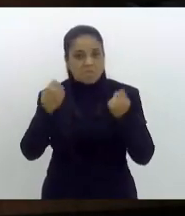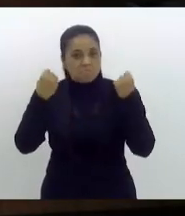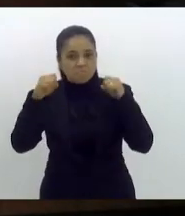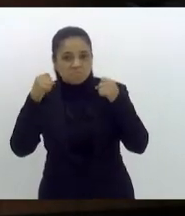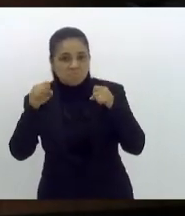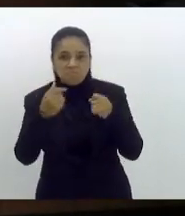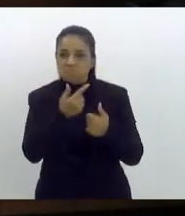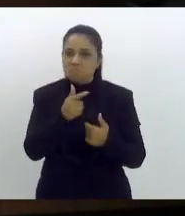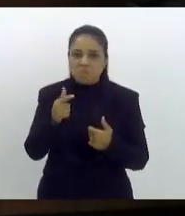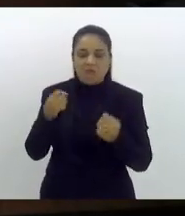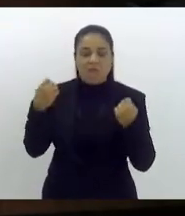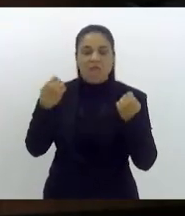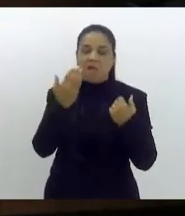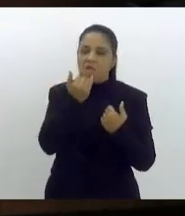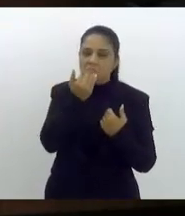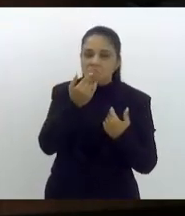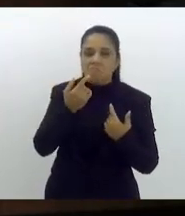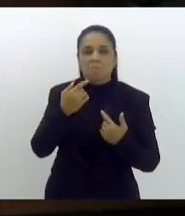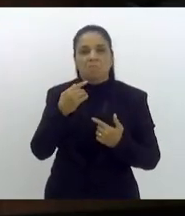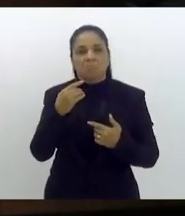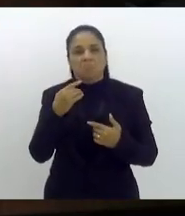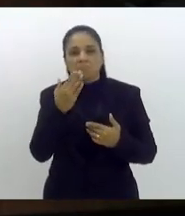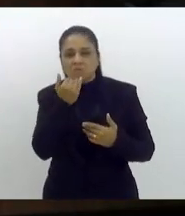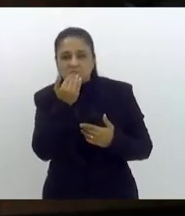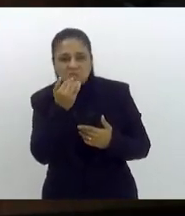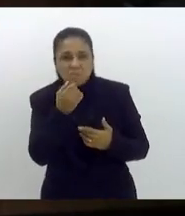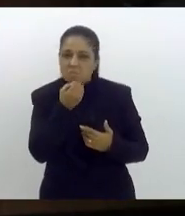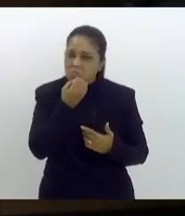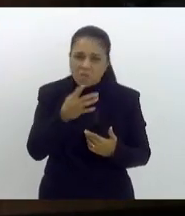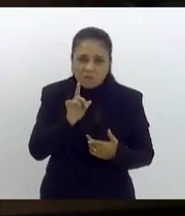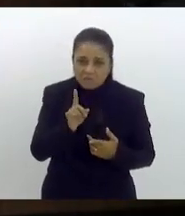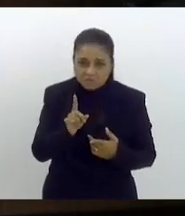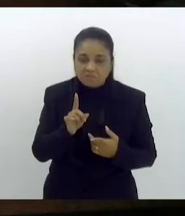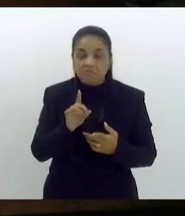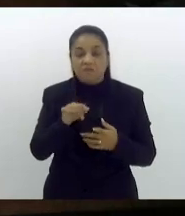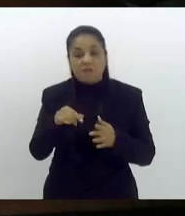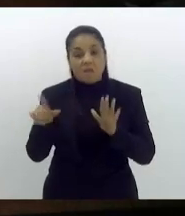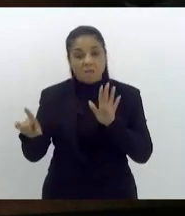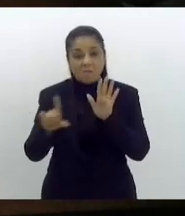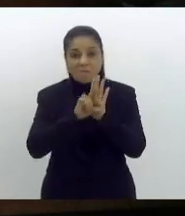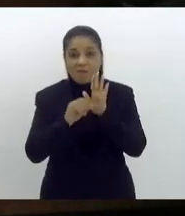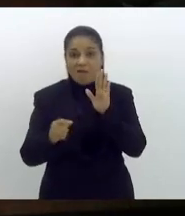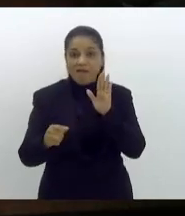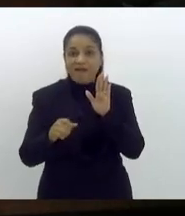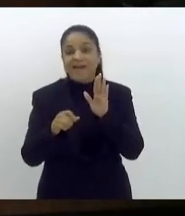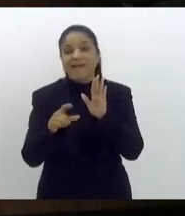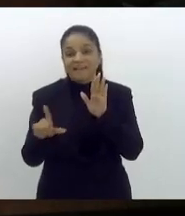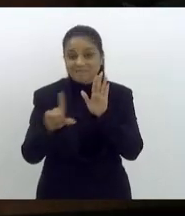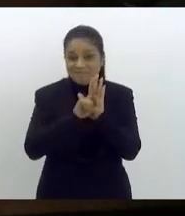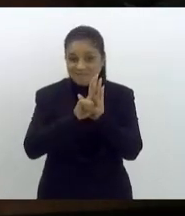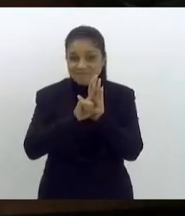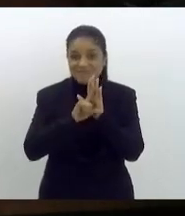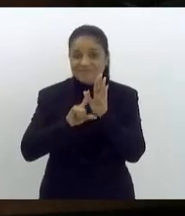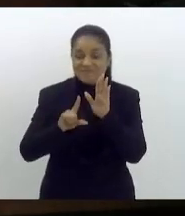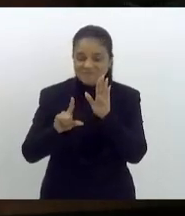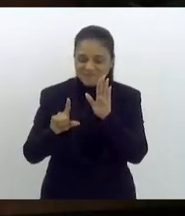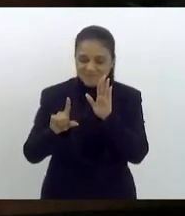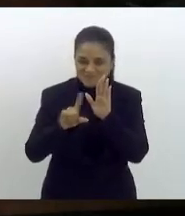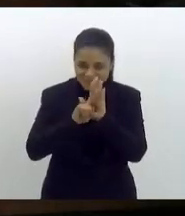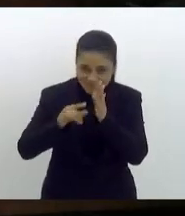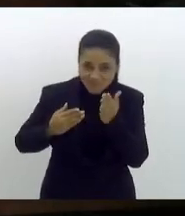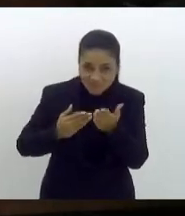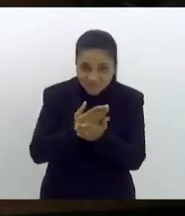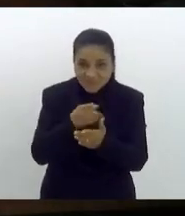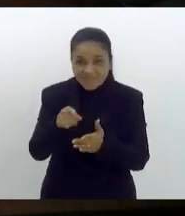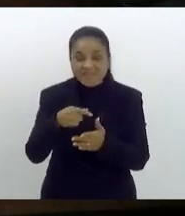assim como fica mais uma vez imagina ser aprovassemos a lei aqui exigindo o exame toxicológico dos deputados nessa casa